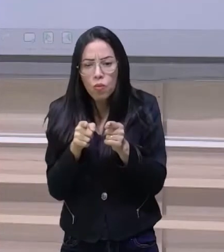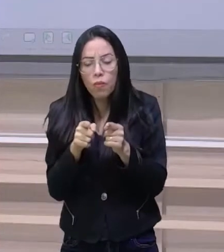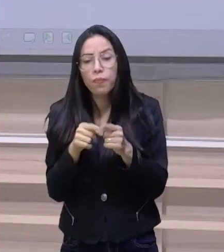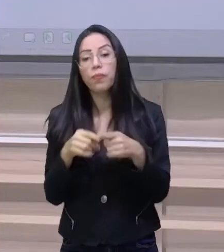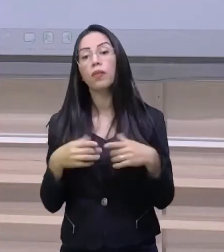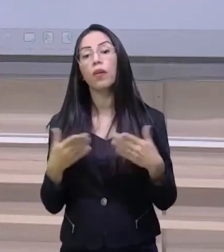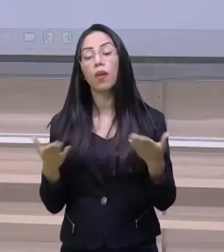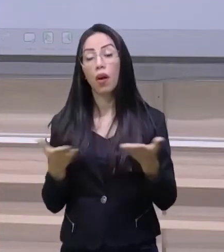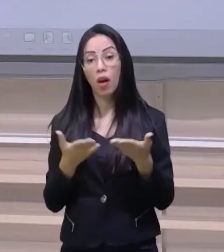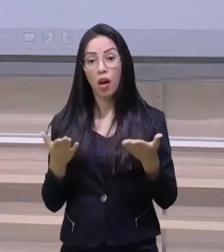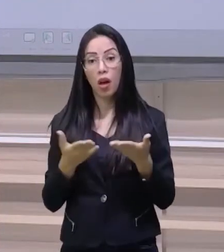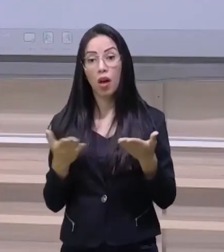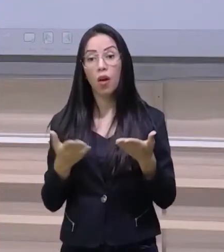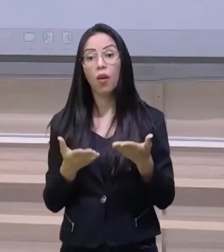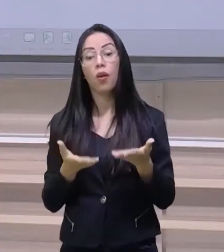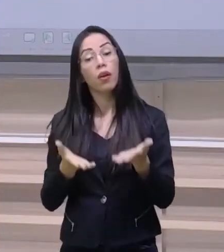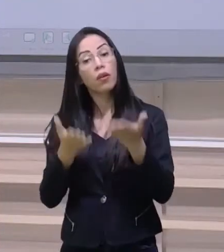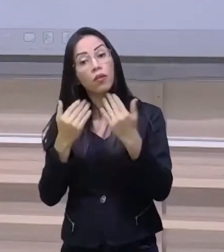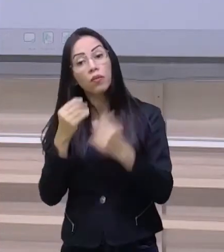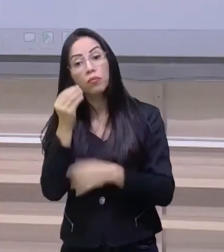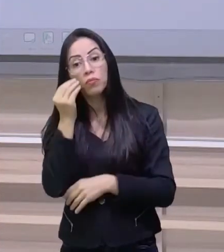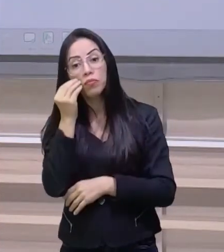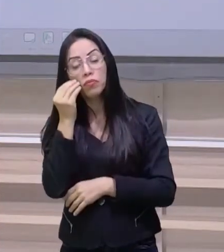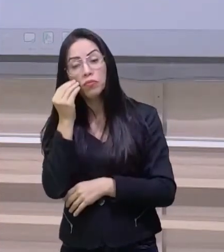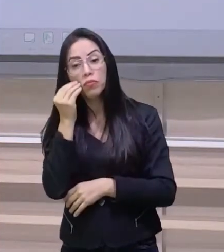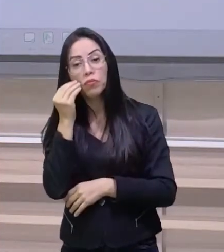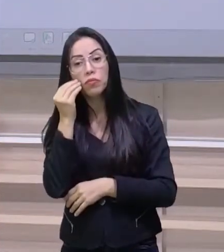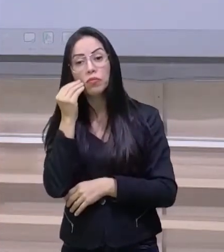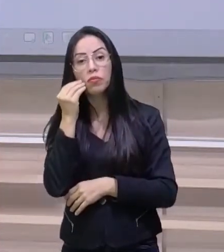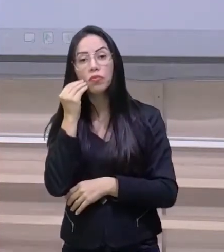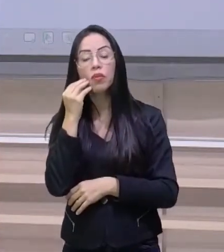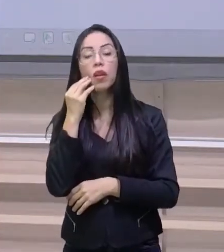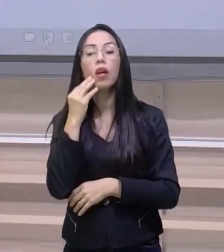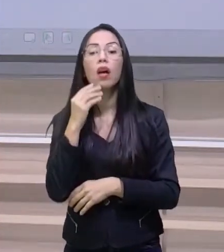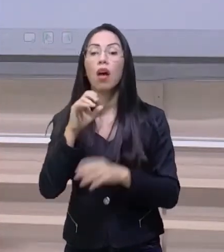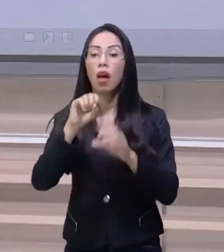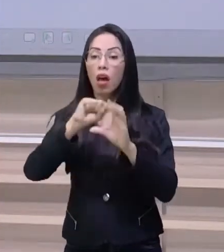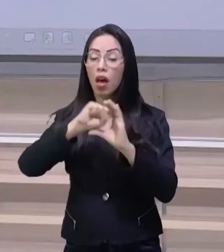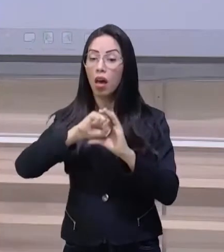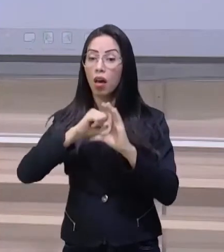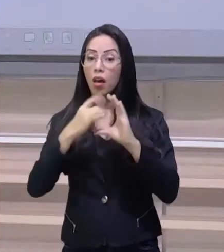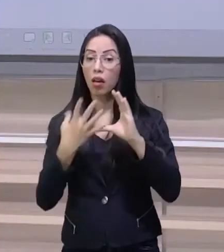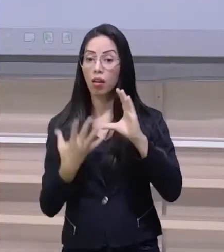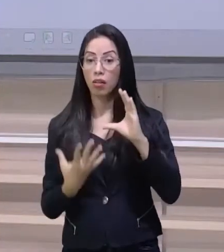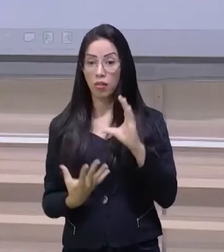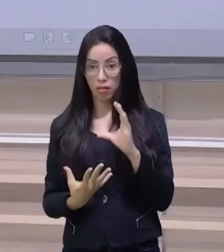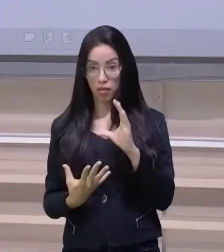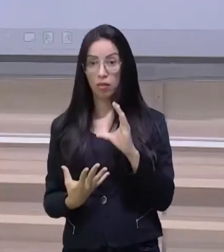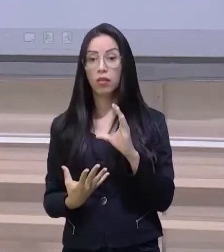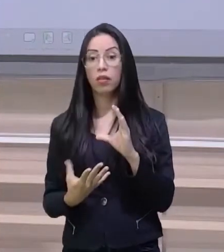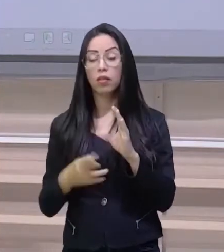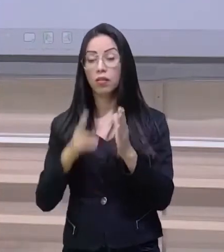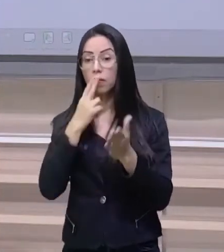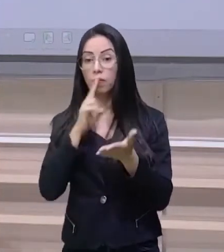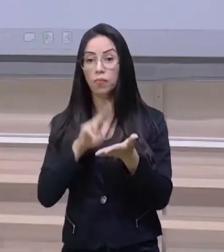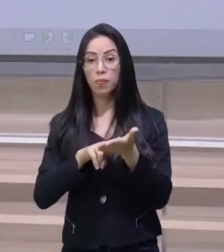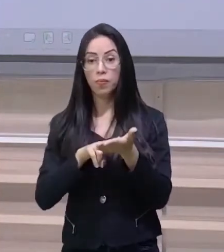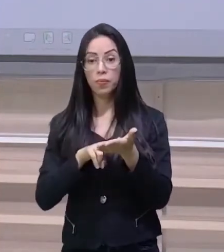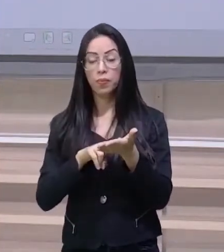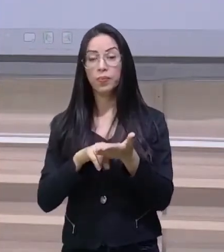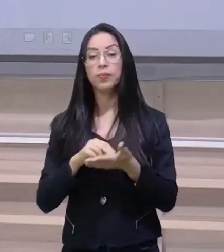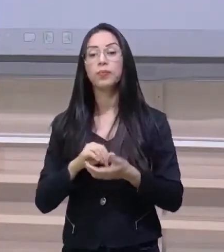vamos ver aqui com todo cuidado, com todo carinho, as características que compõem uma carta. Vem comigo aqui.